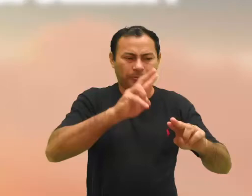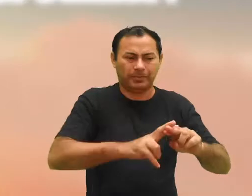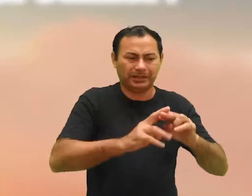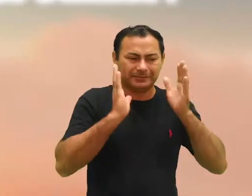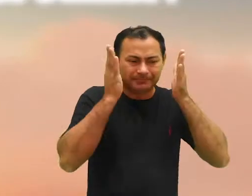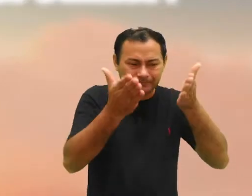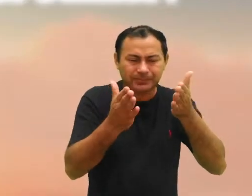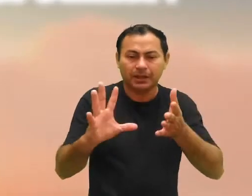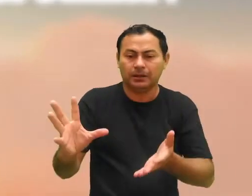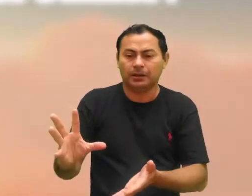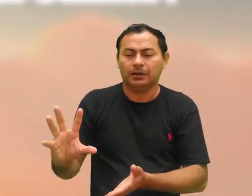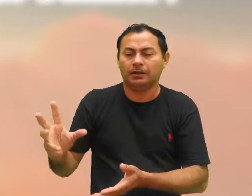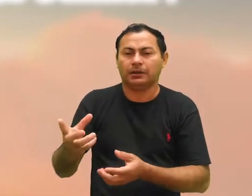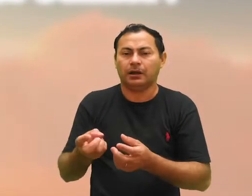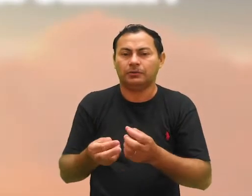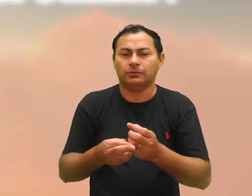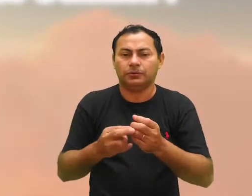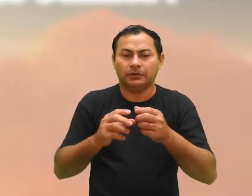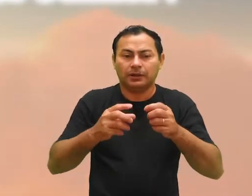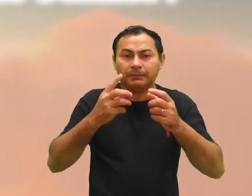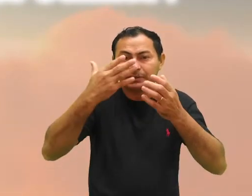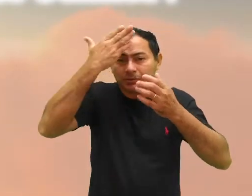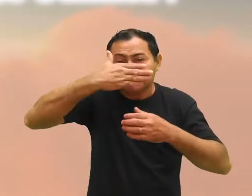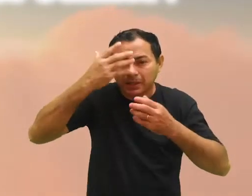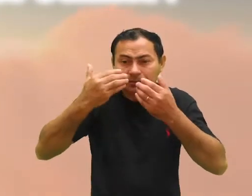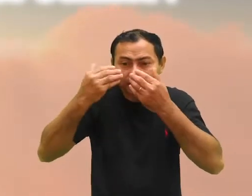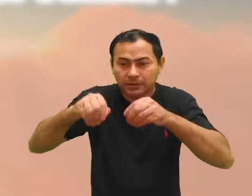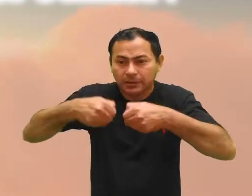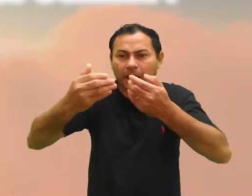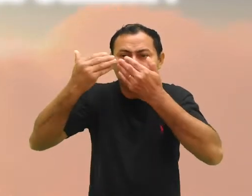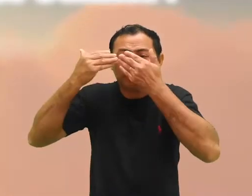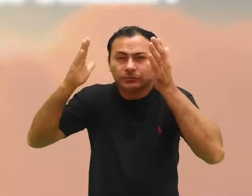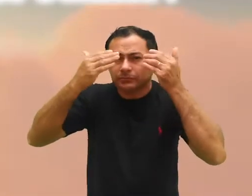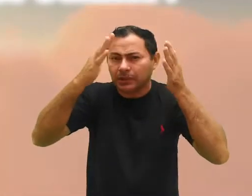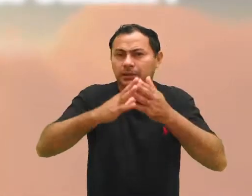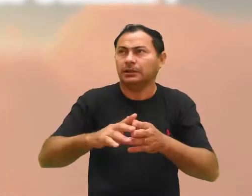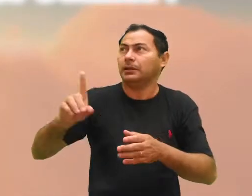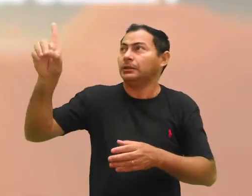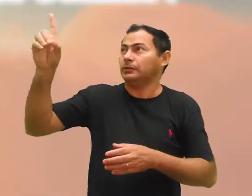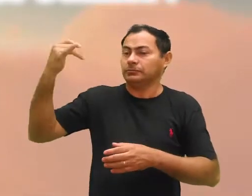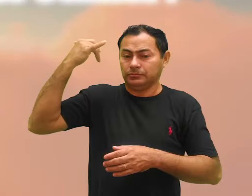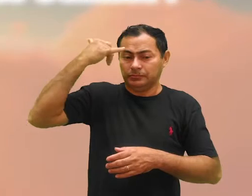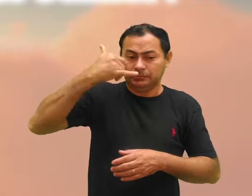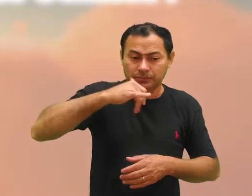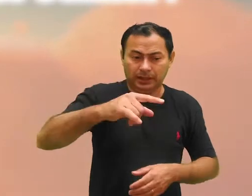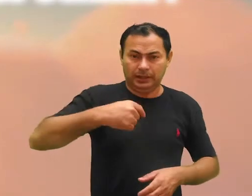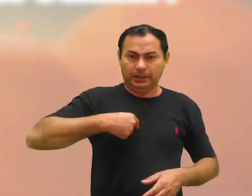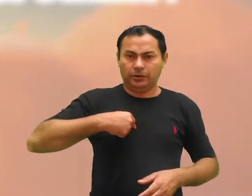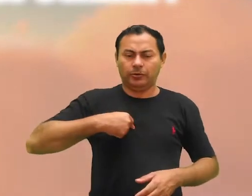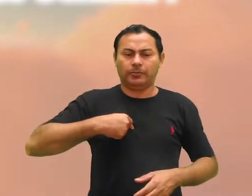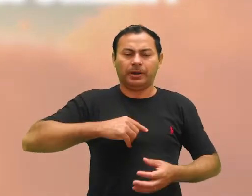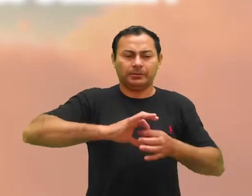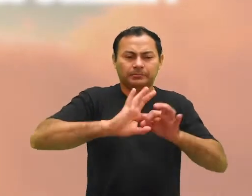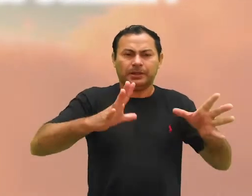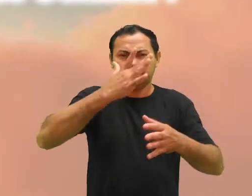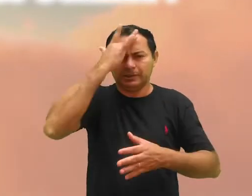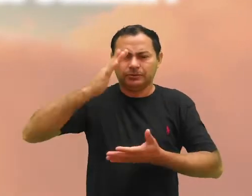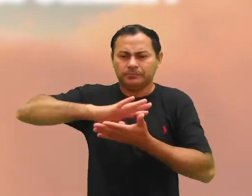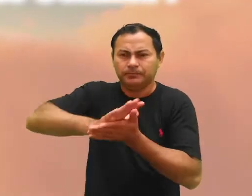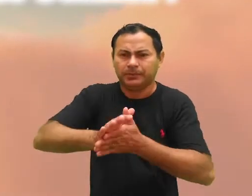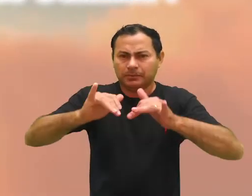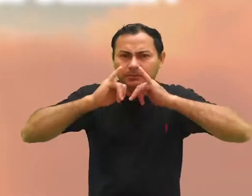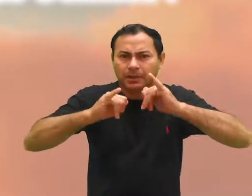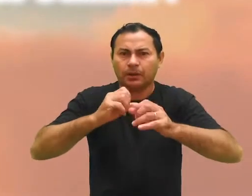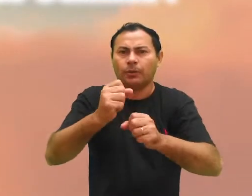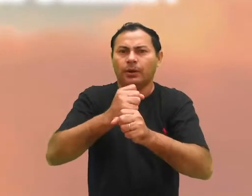Liberdade aos presos, recuperação da vista aos cegos. Ele me enviou para libertar os